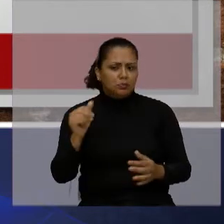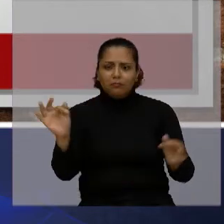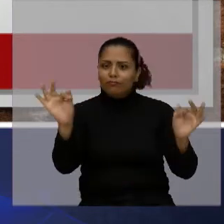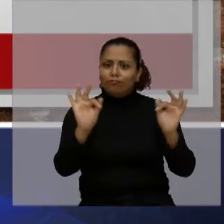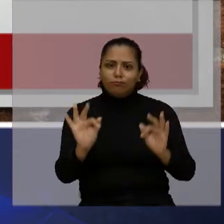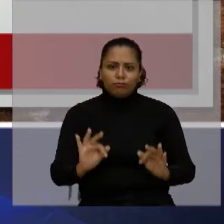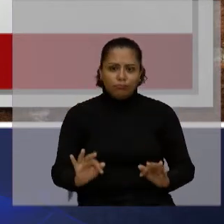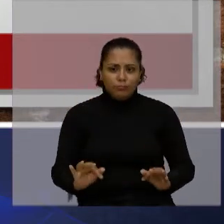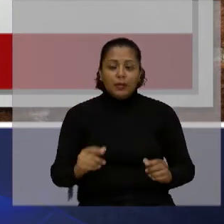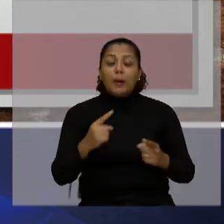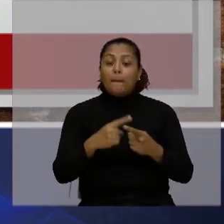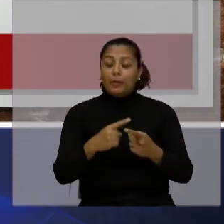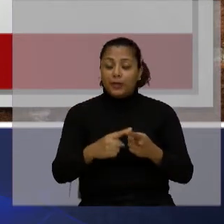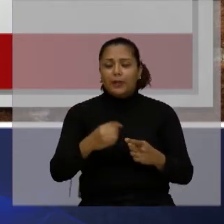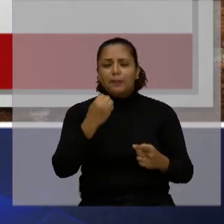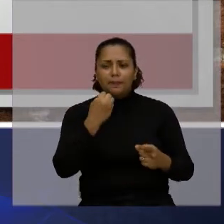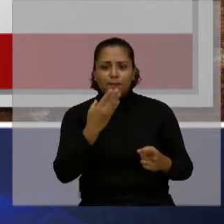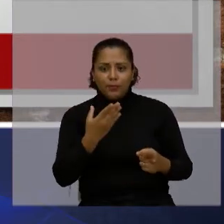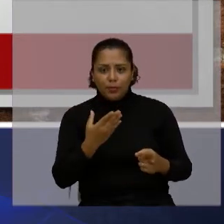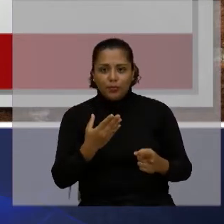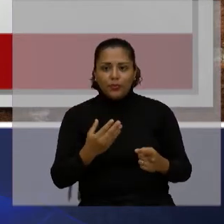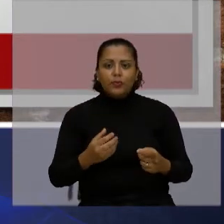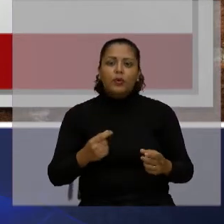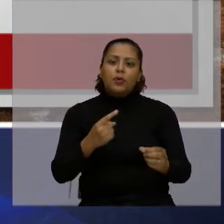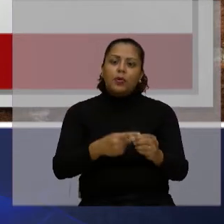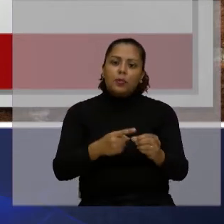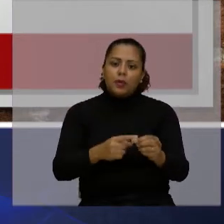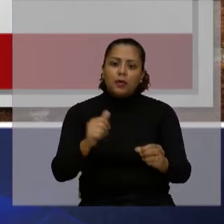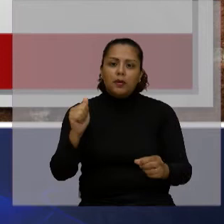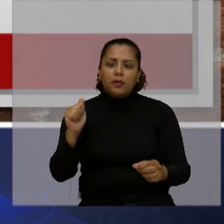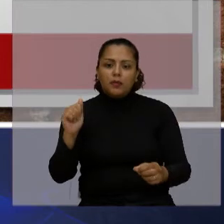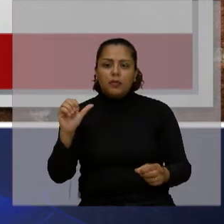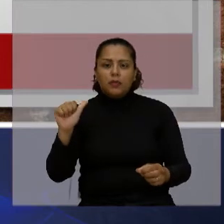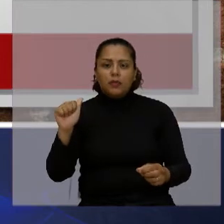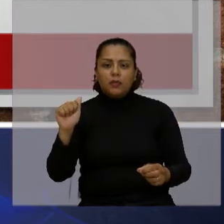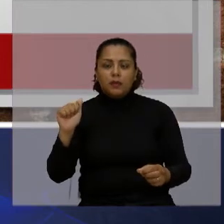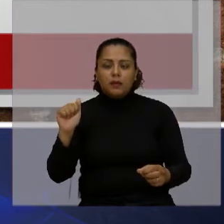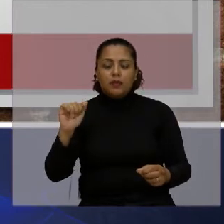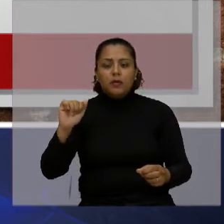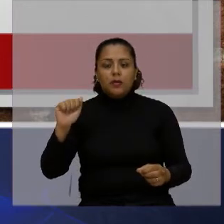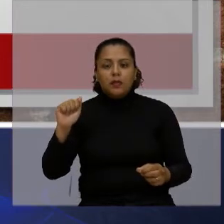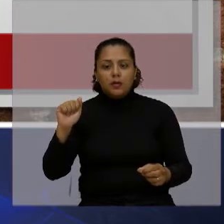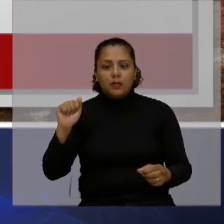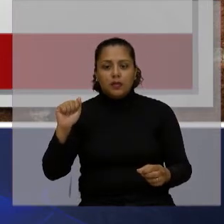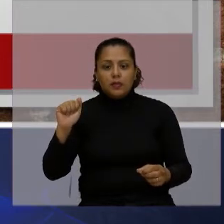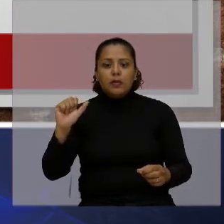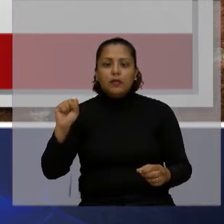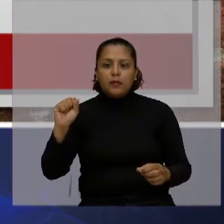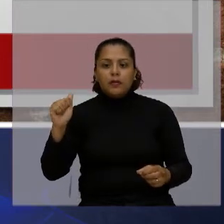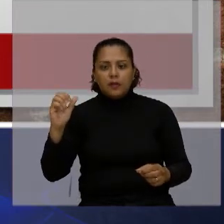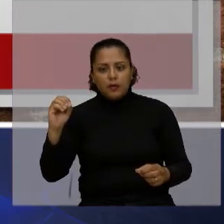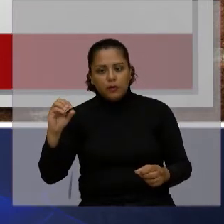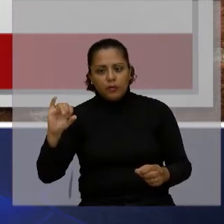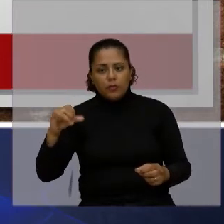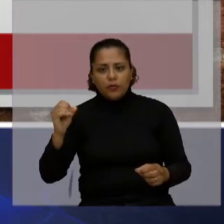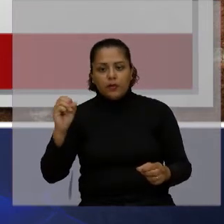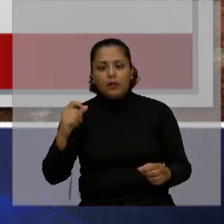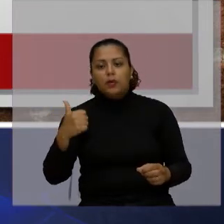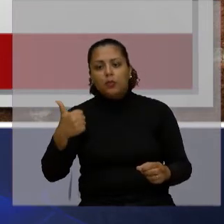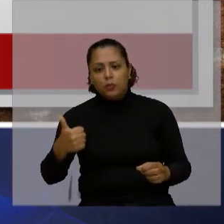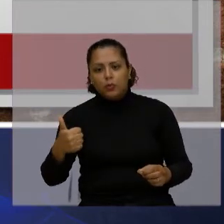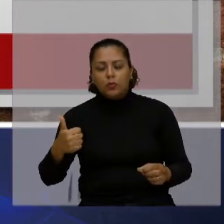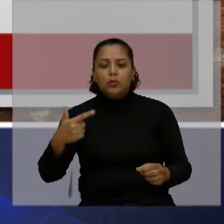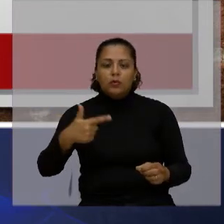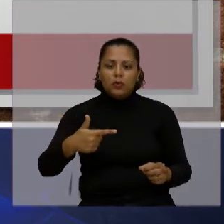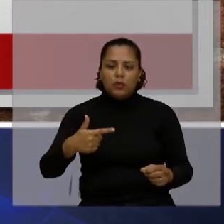vai atender os moradores ali do Jardim São José 1, 2, até do Santo Inês 3, vai atender a comunidade da